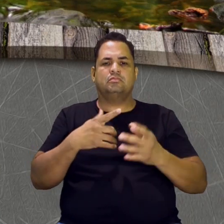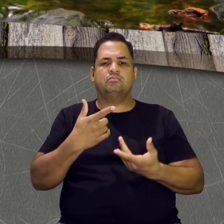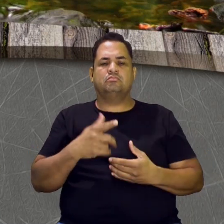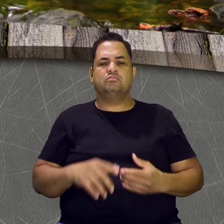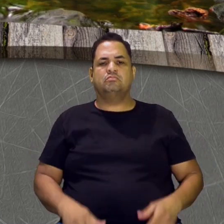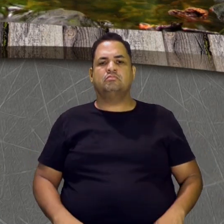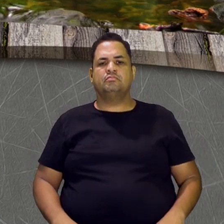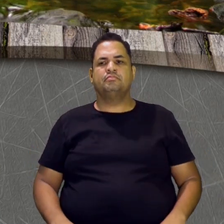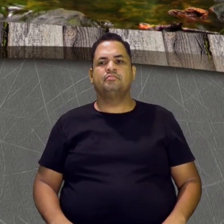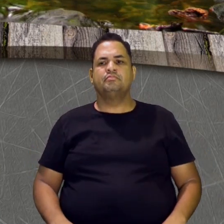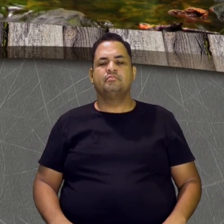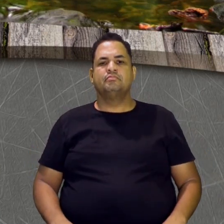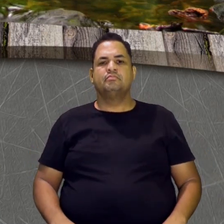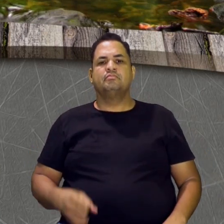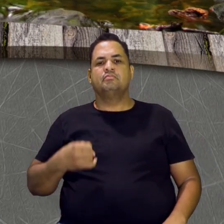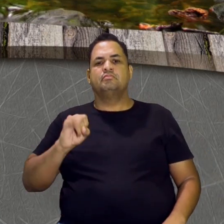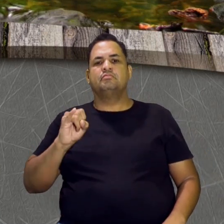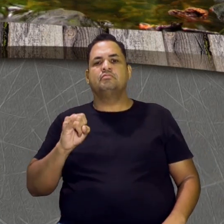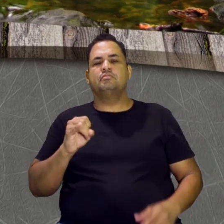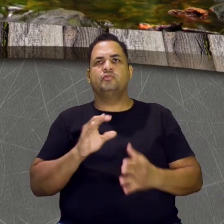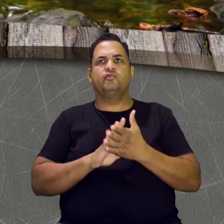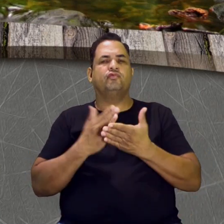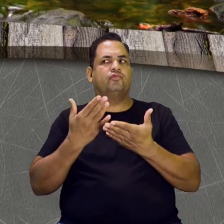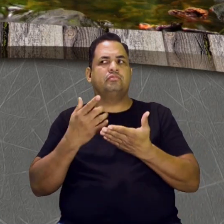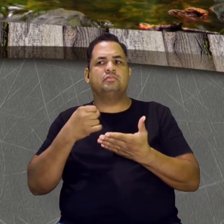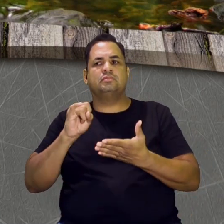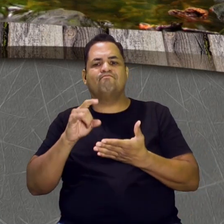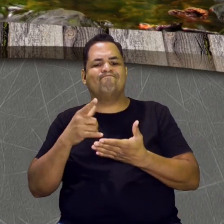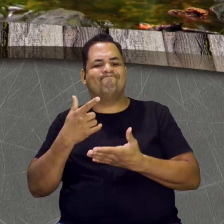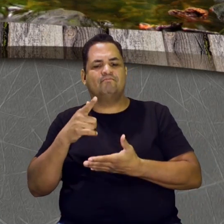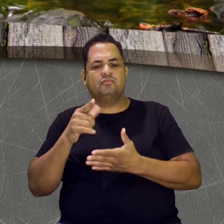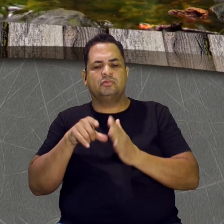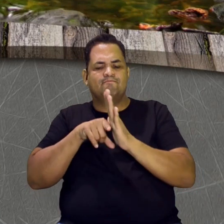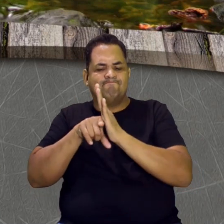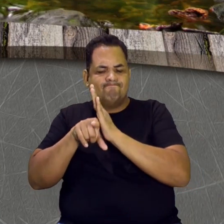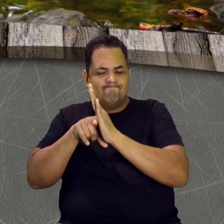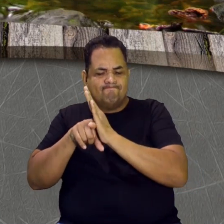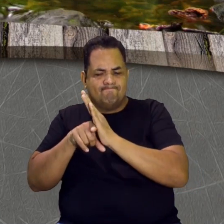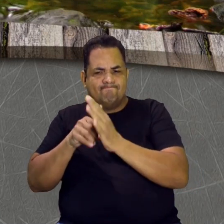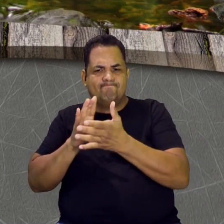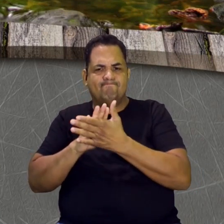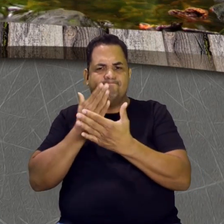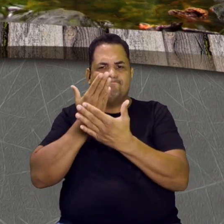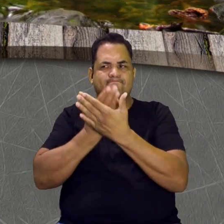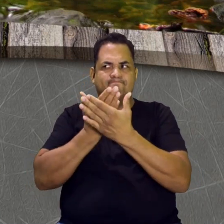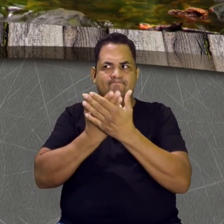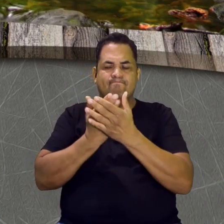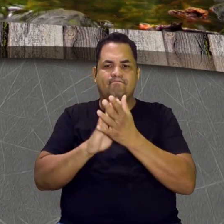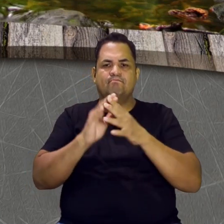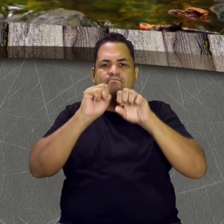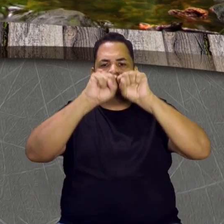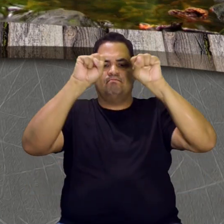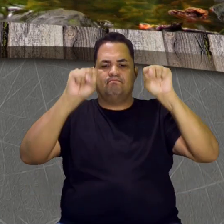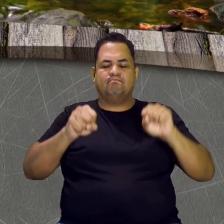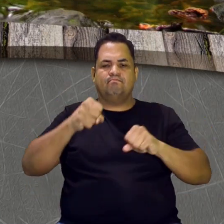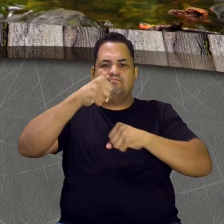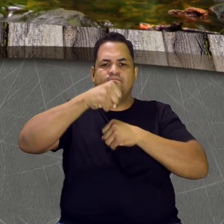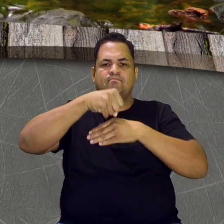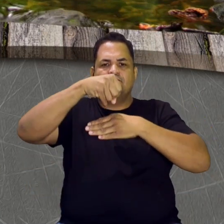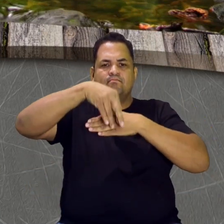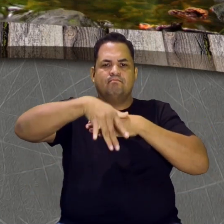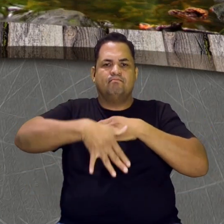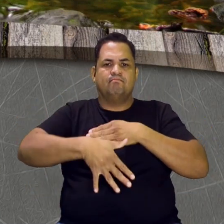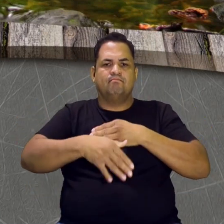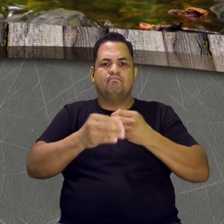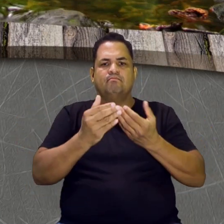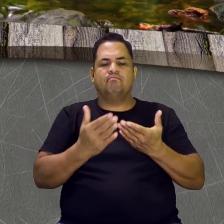características. Gente, se não fosse esses estudos, tá? Se não fosse o sistema de classificação, tá?